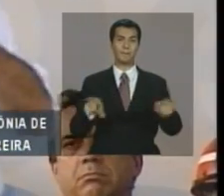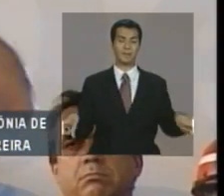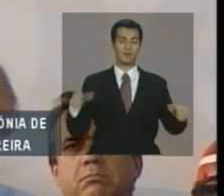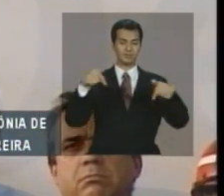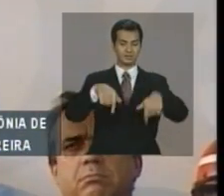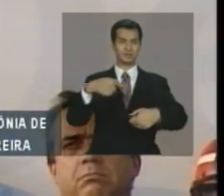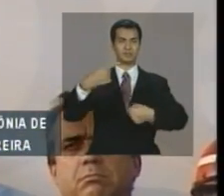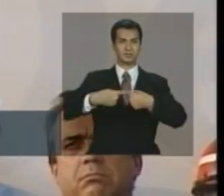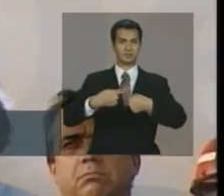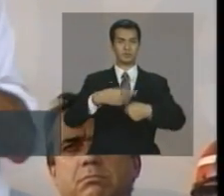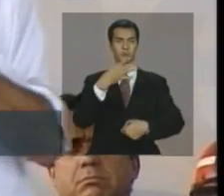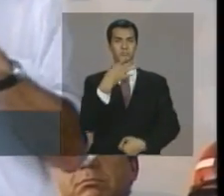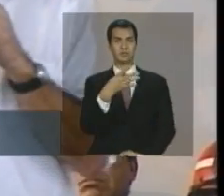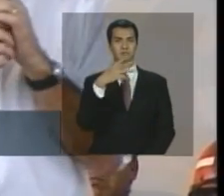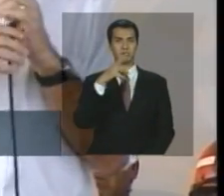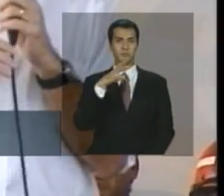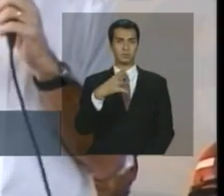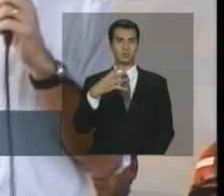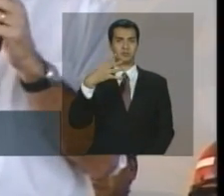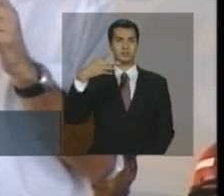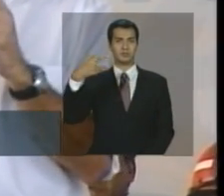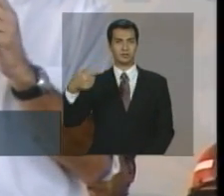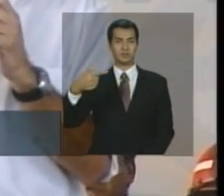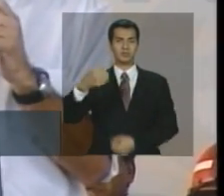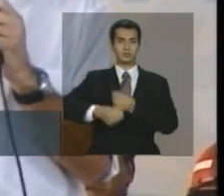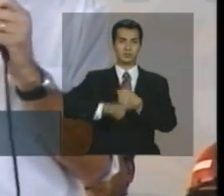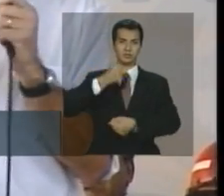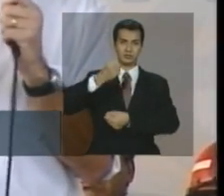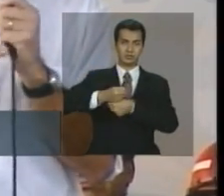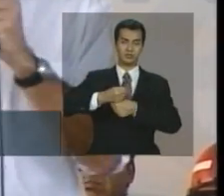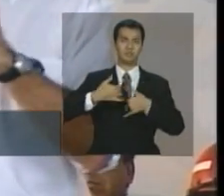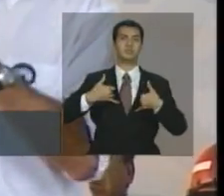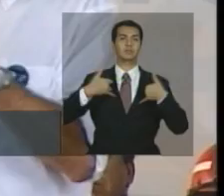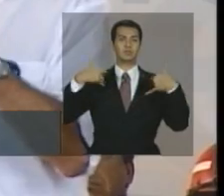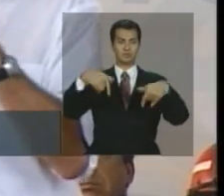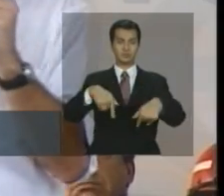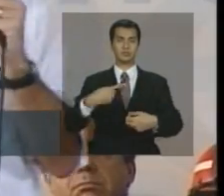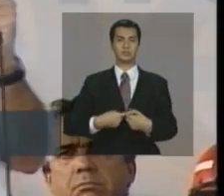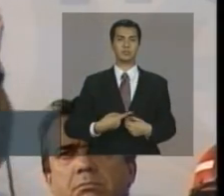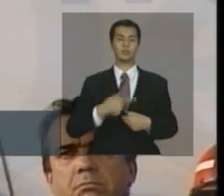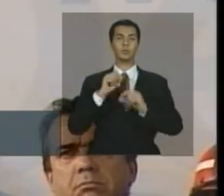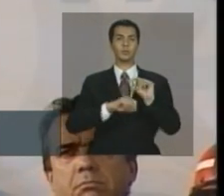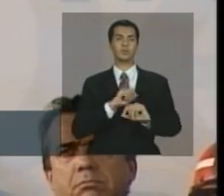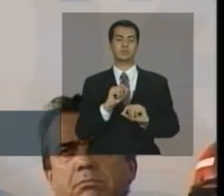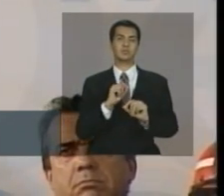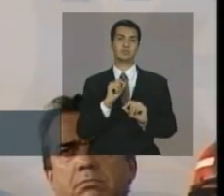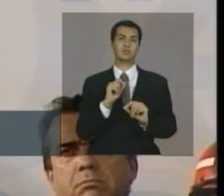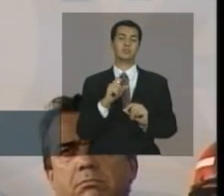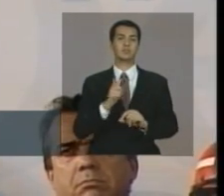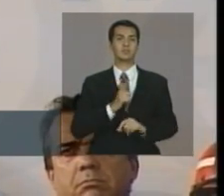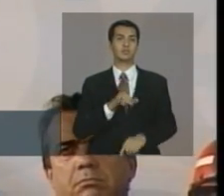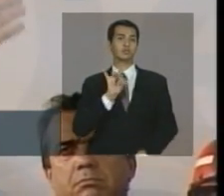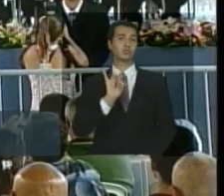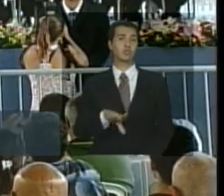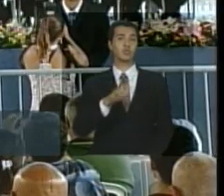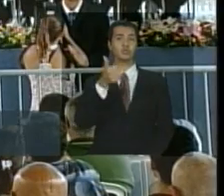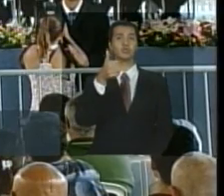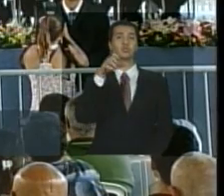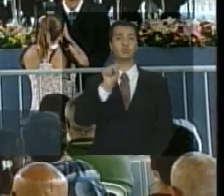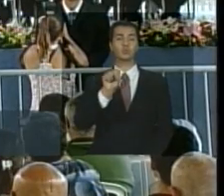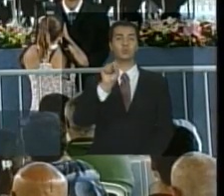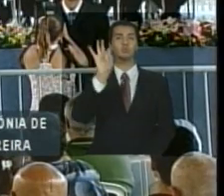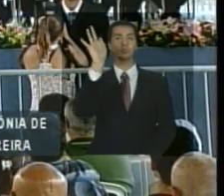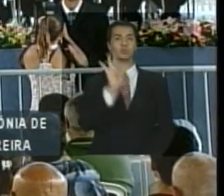anos de história dessa cidade, a gente só conseguiu chegar a 18% da população sendo transportada no que se chama de